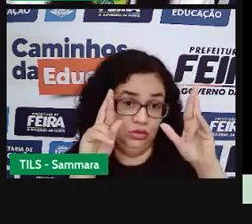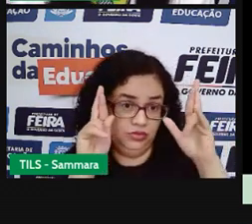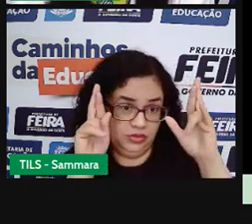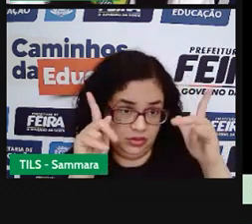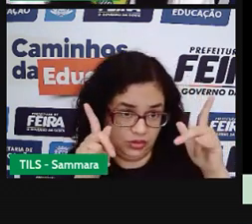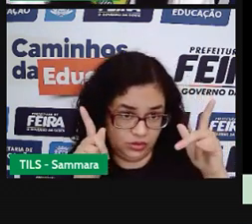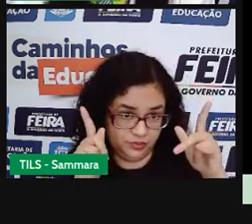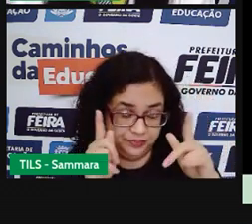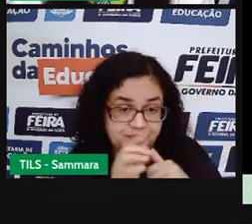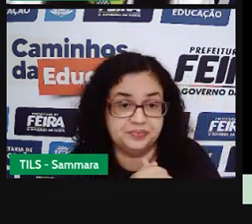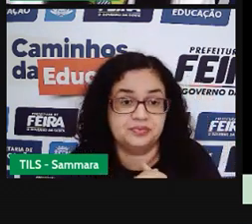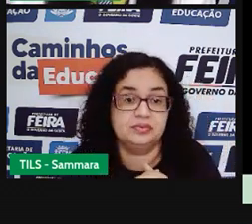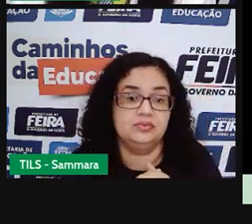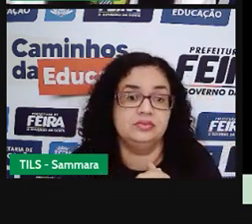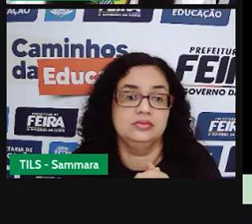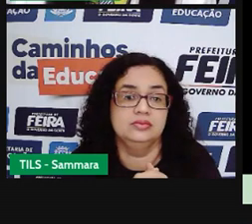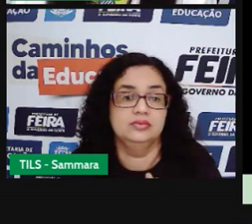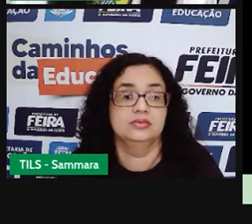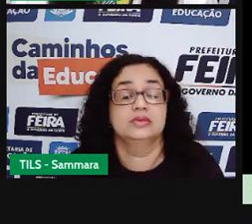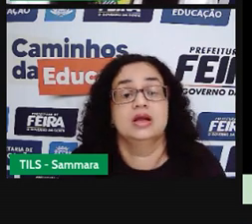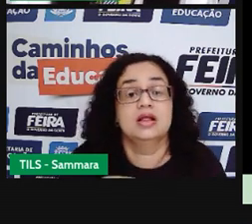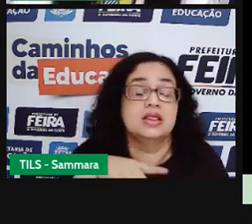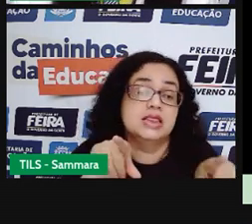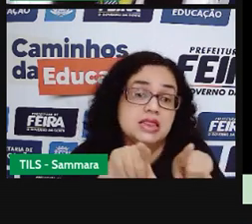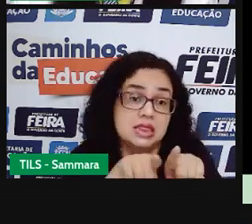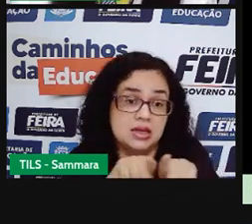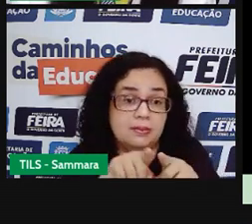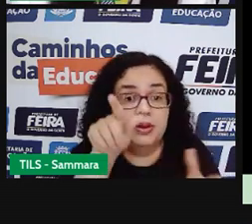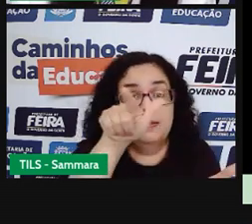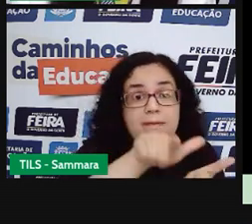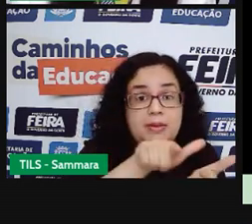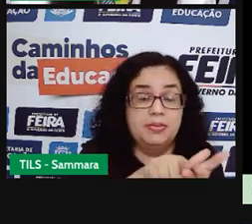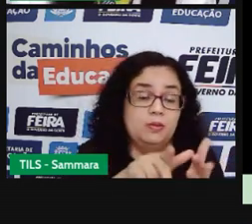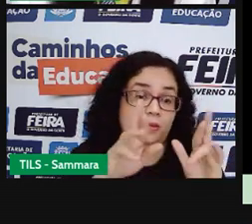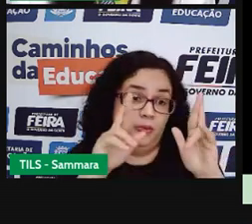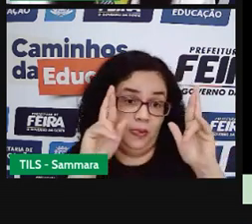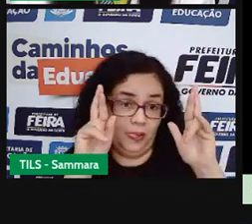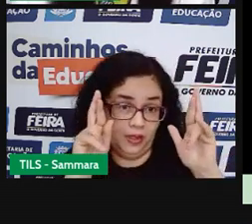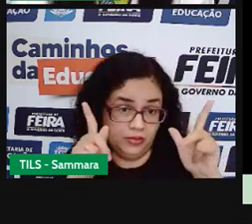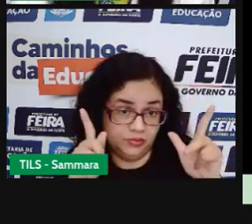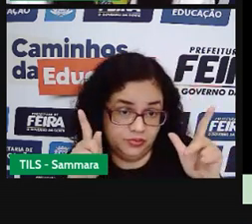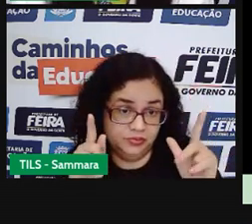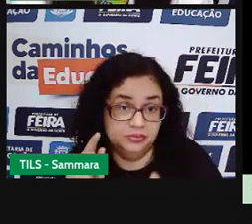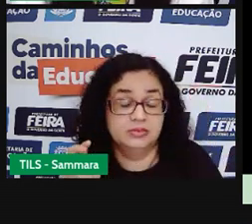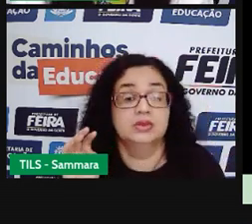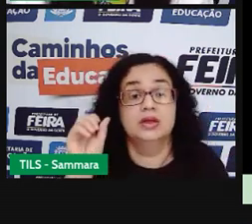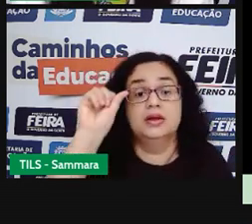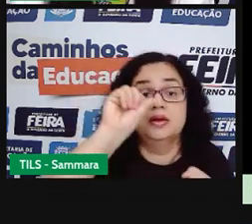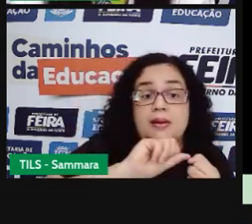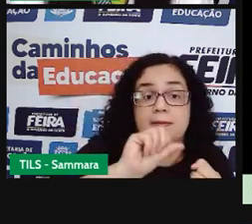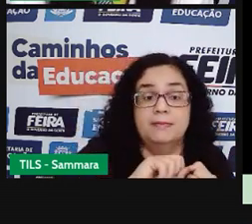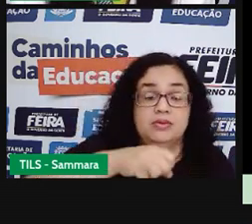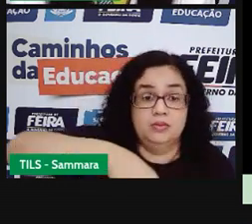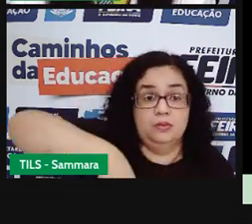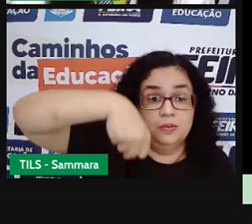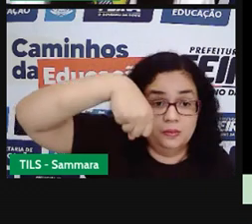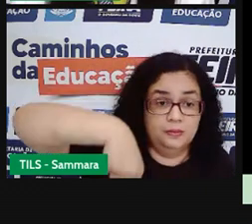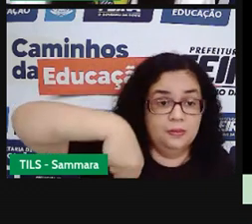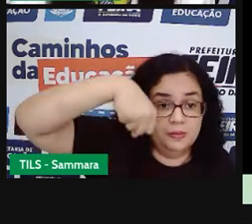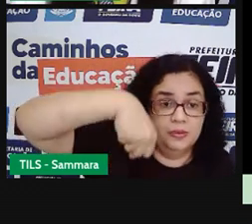o rolo de papel higiênico e também é um papel diferente e para produção da sacola